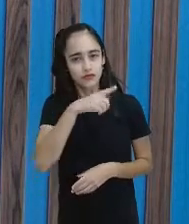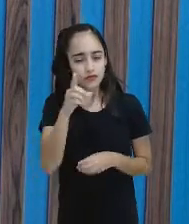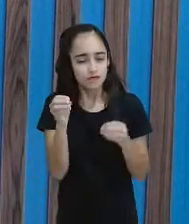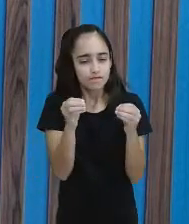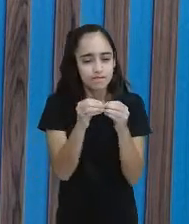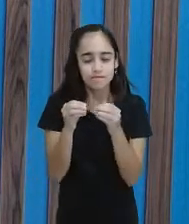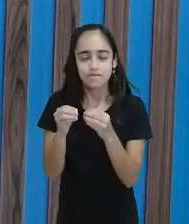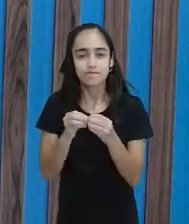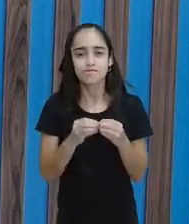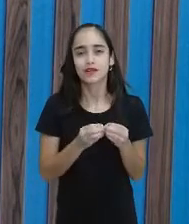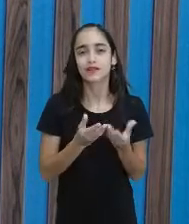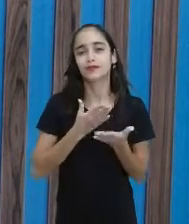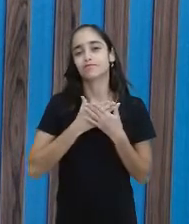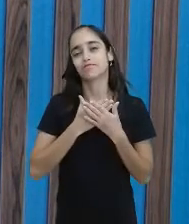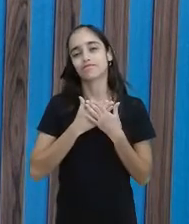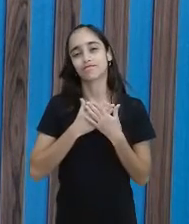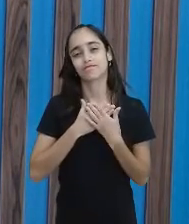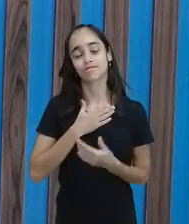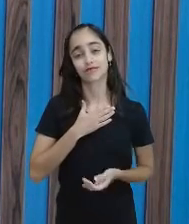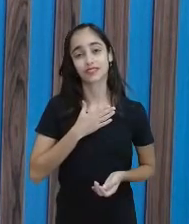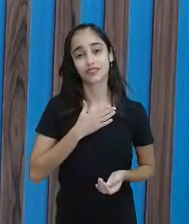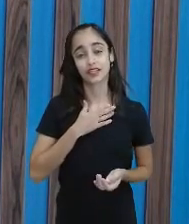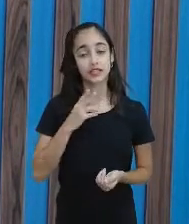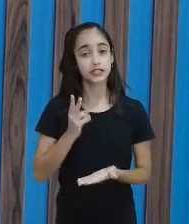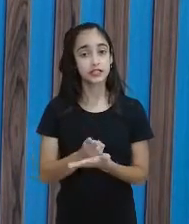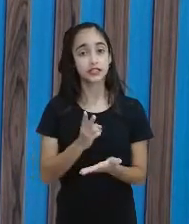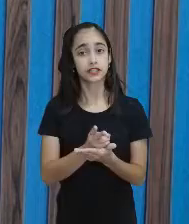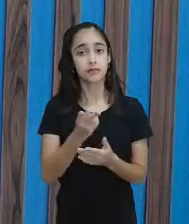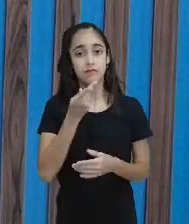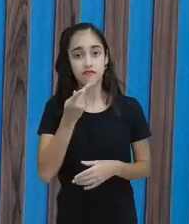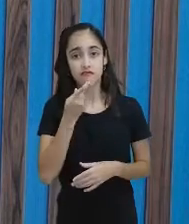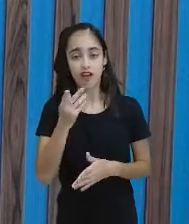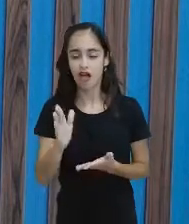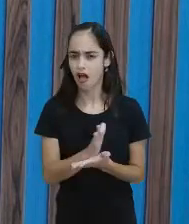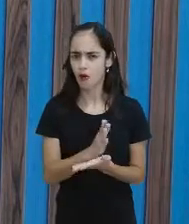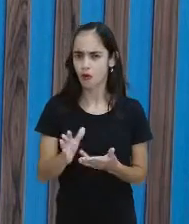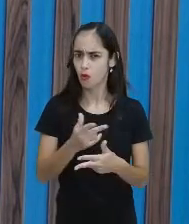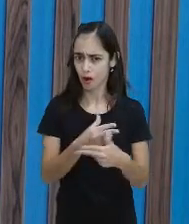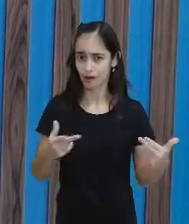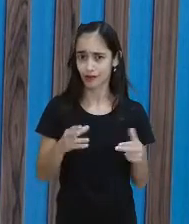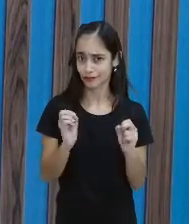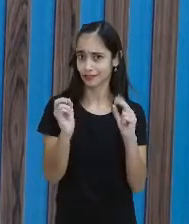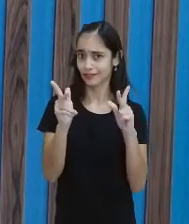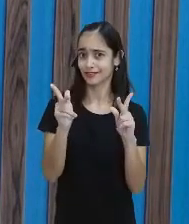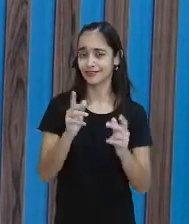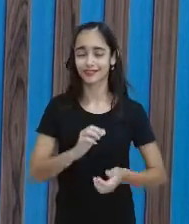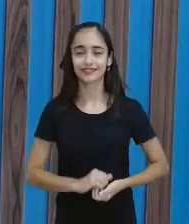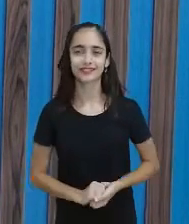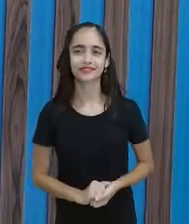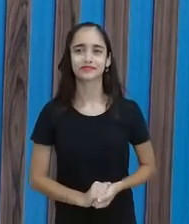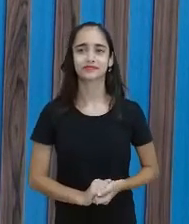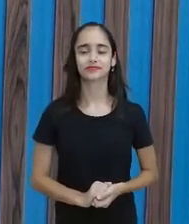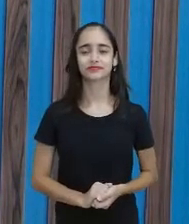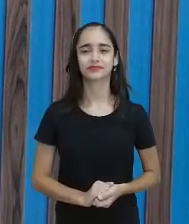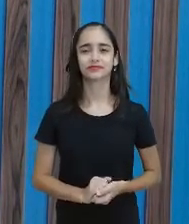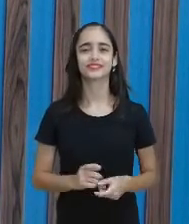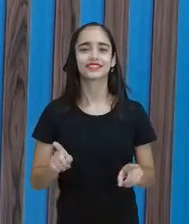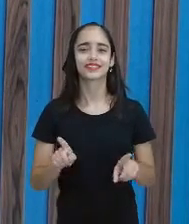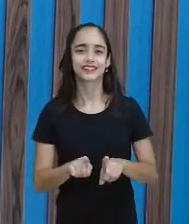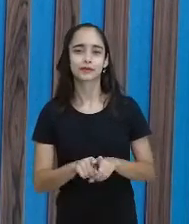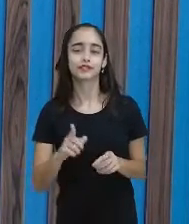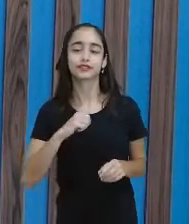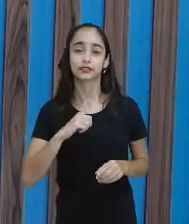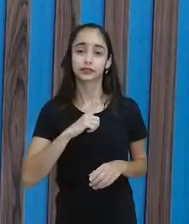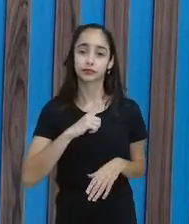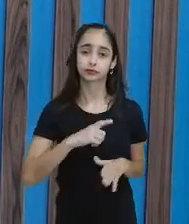boa tarde, o que quer que seja, mas fala com a gente, tá bom? Então, além disso, né, aquele QR Code lá era do canal